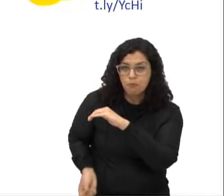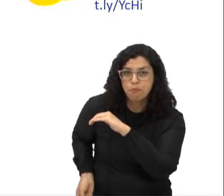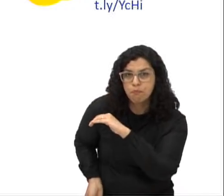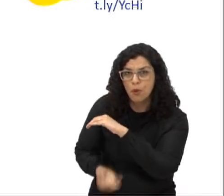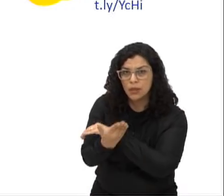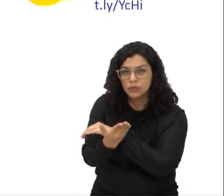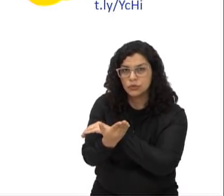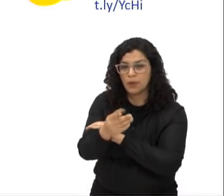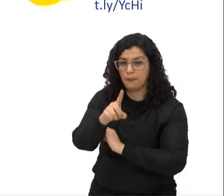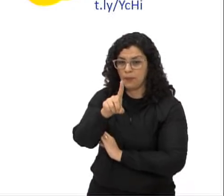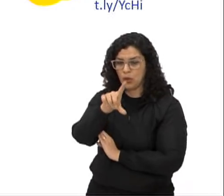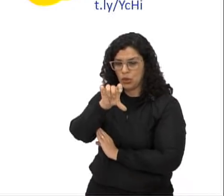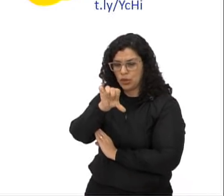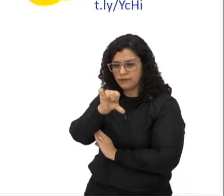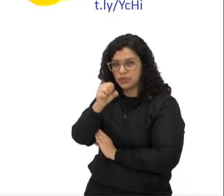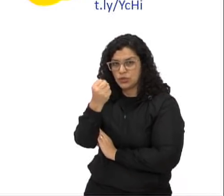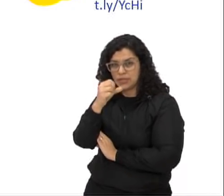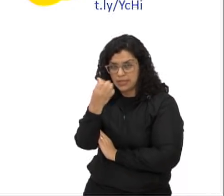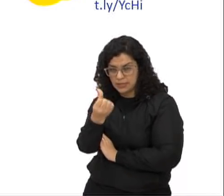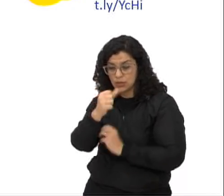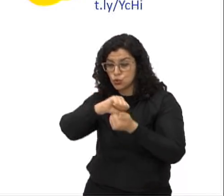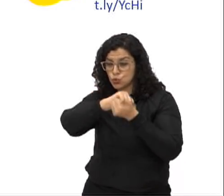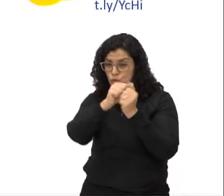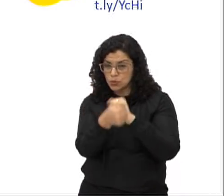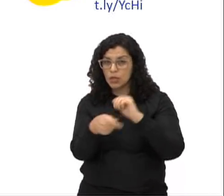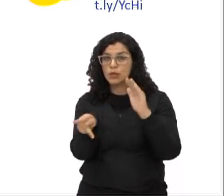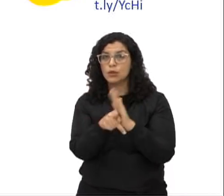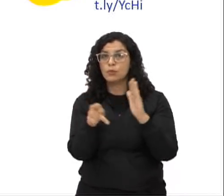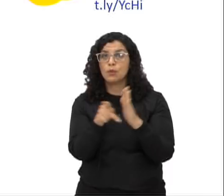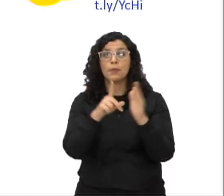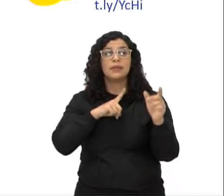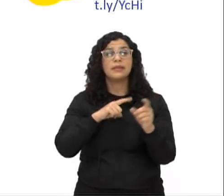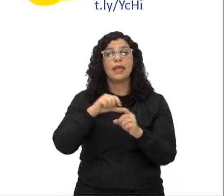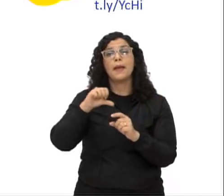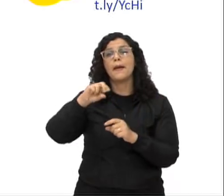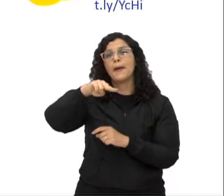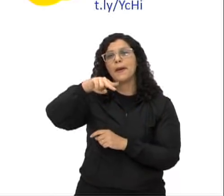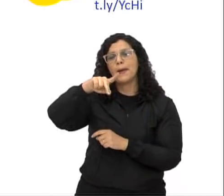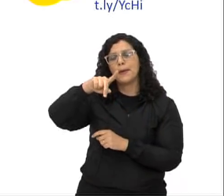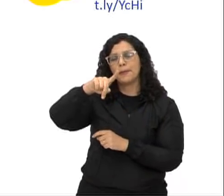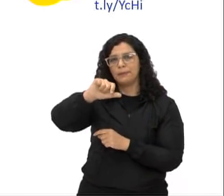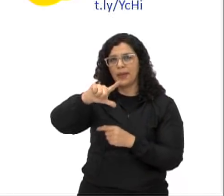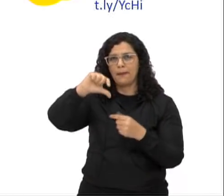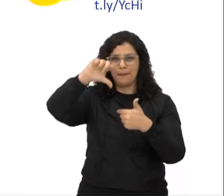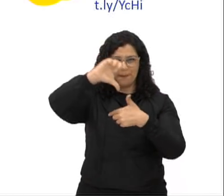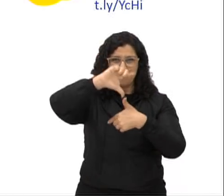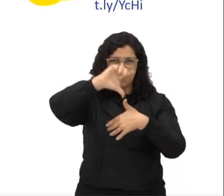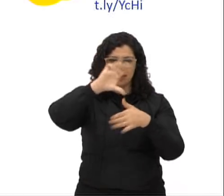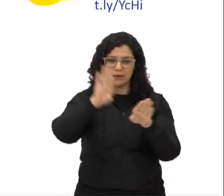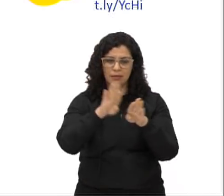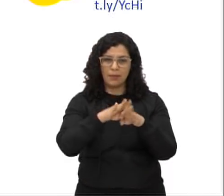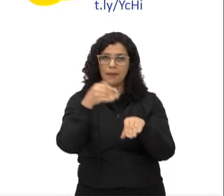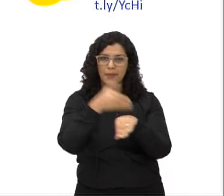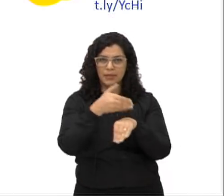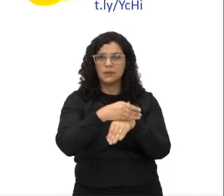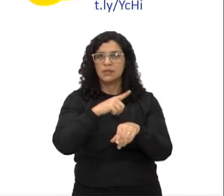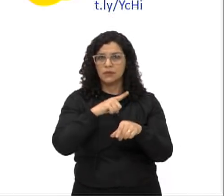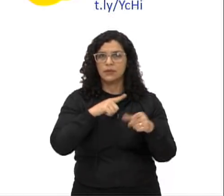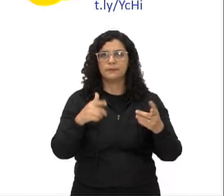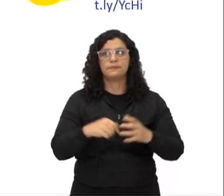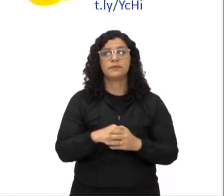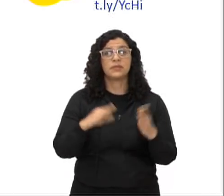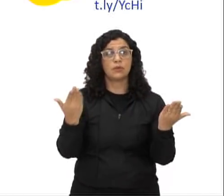em 1986 um esporte pan-americano, né? Dos jogos, fazendo parte dos Jogos Pan-Americanos,